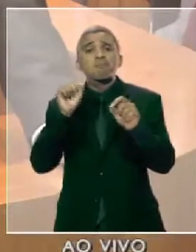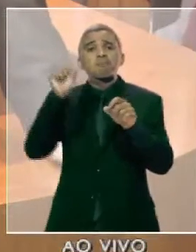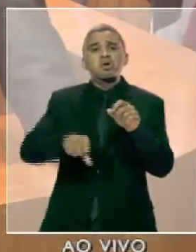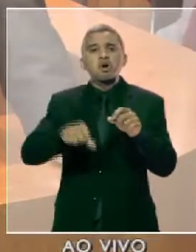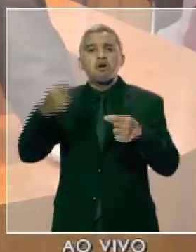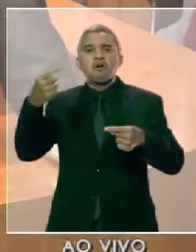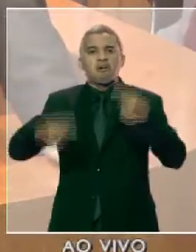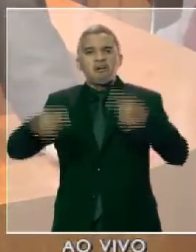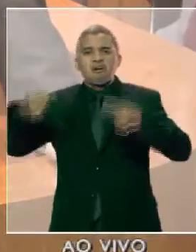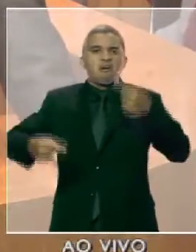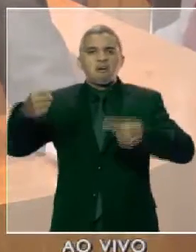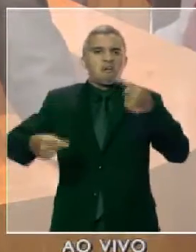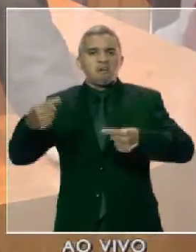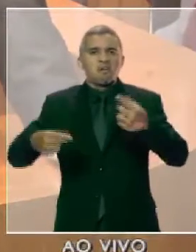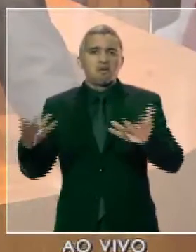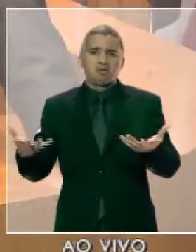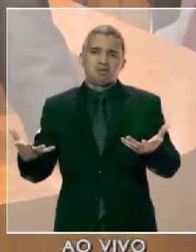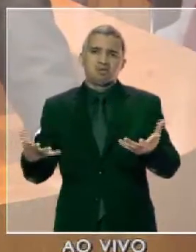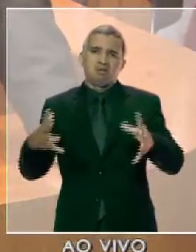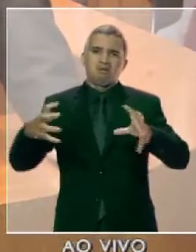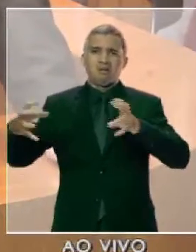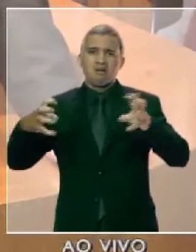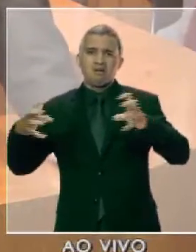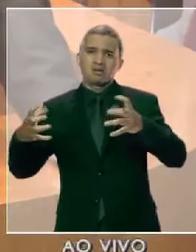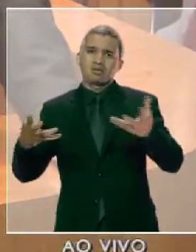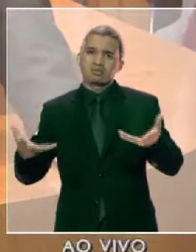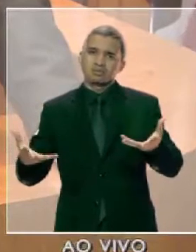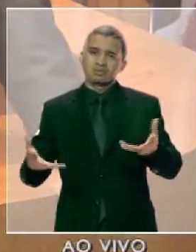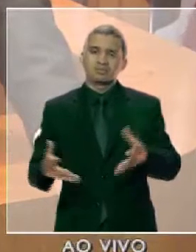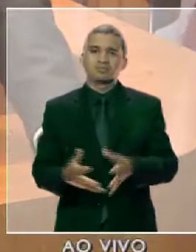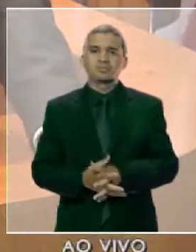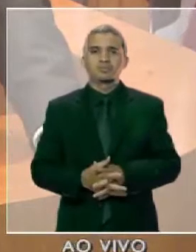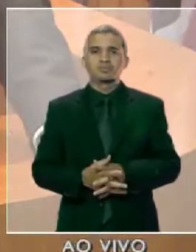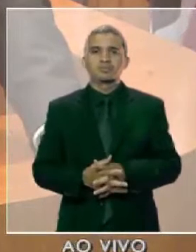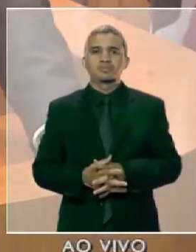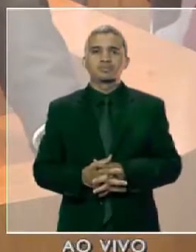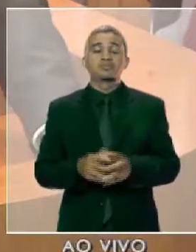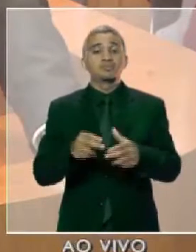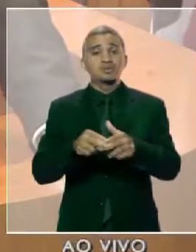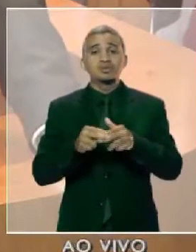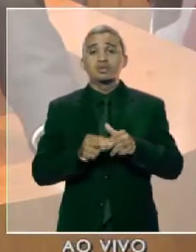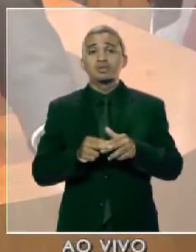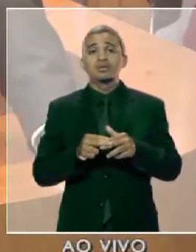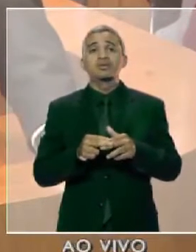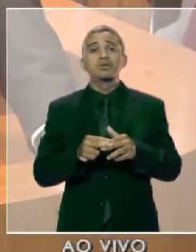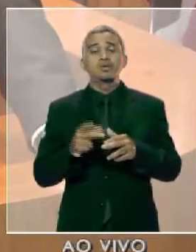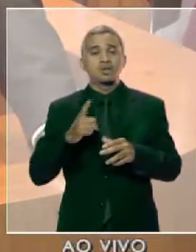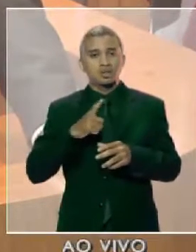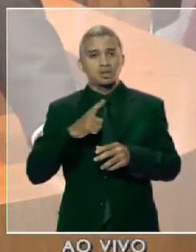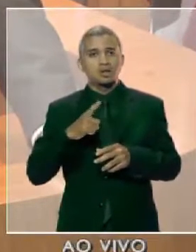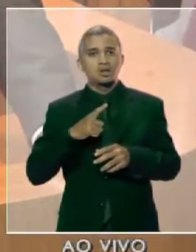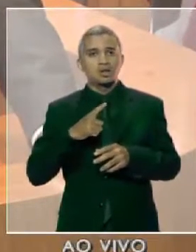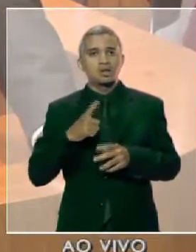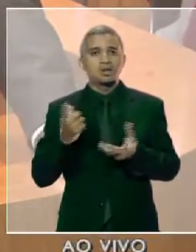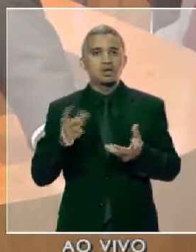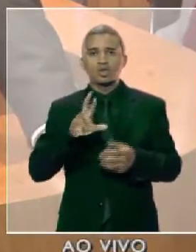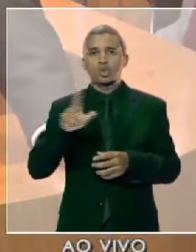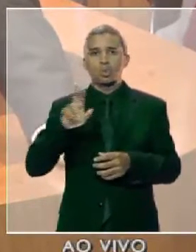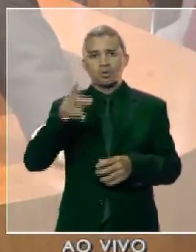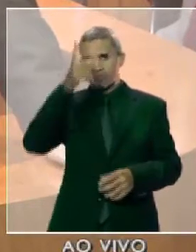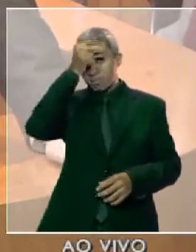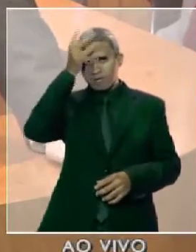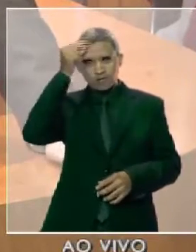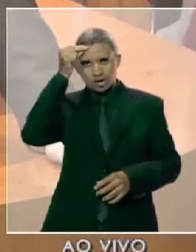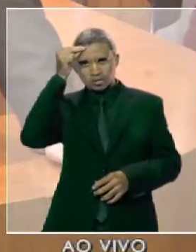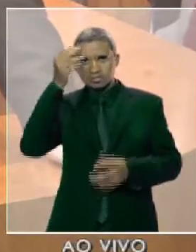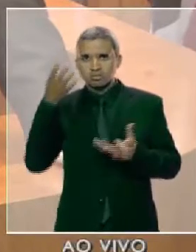bem, os adversários também não falaram. E lá tinha, você pode dizer, não, mas ele não era prefeito, mas